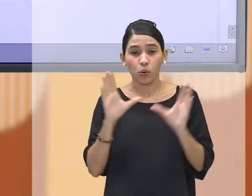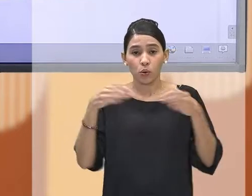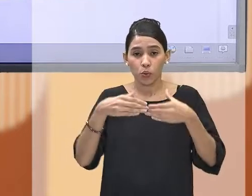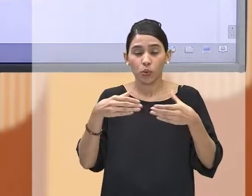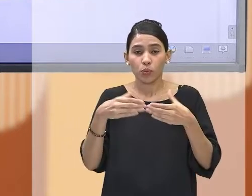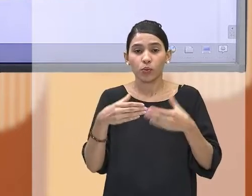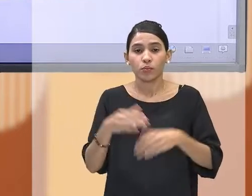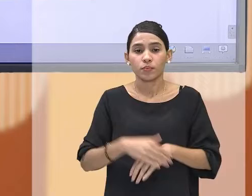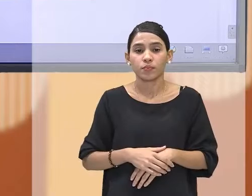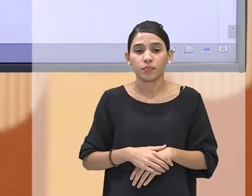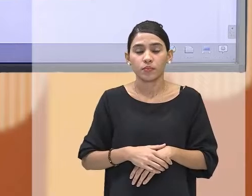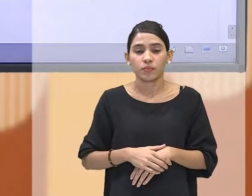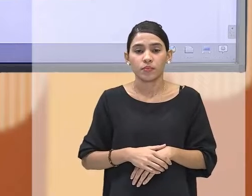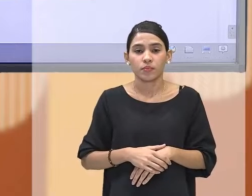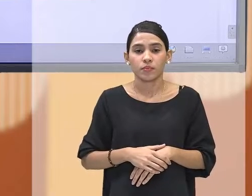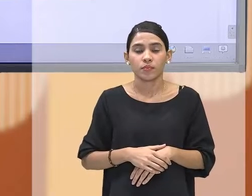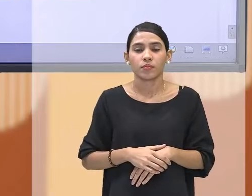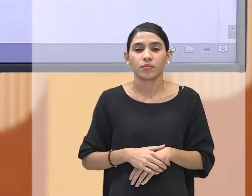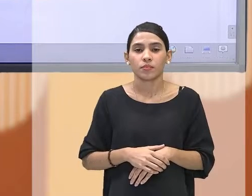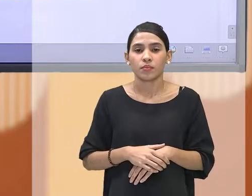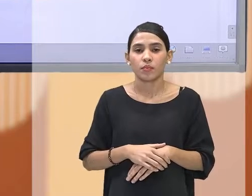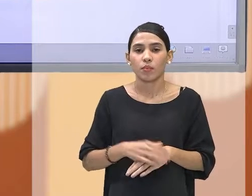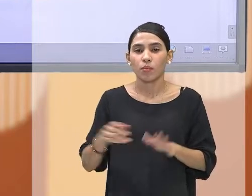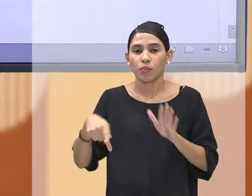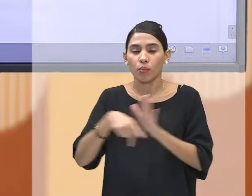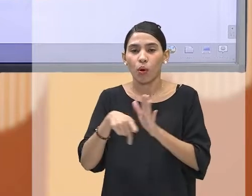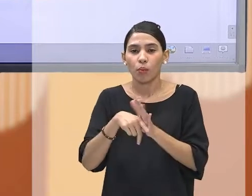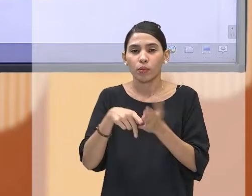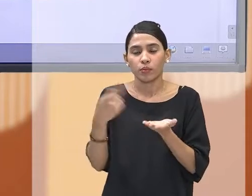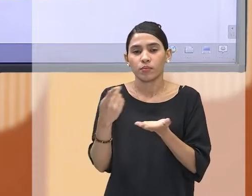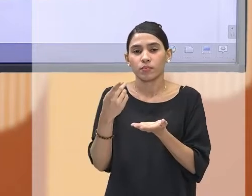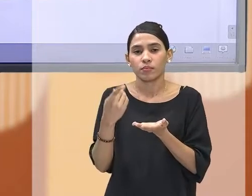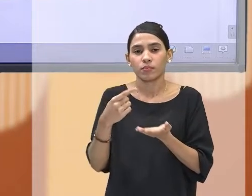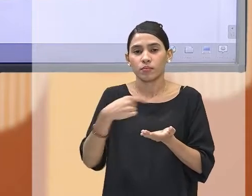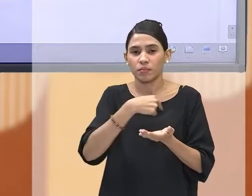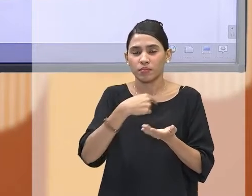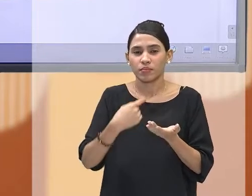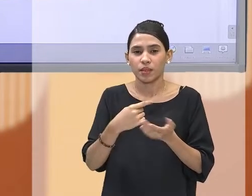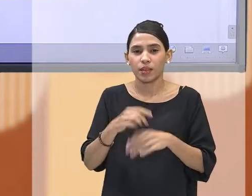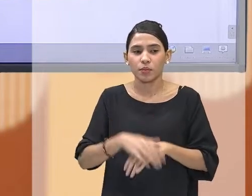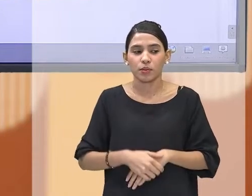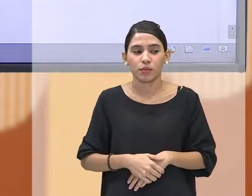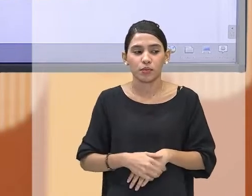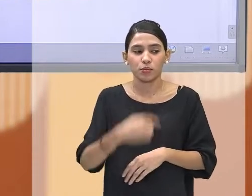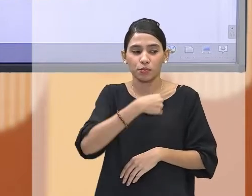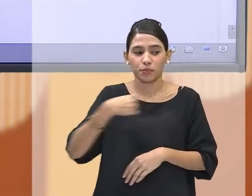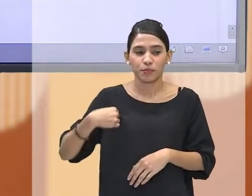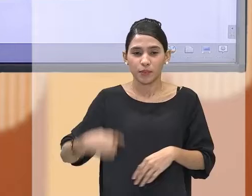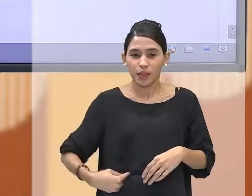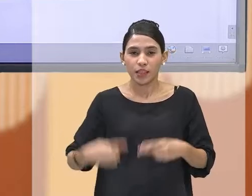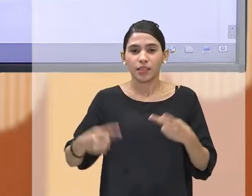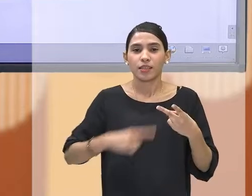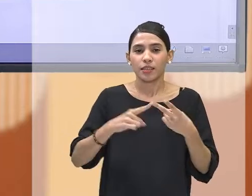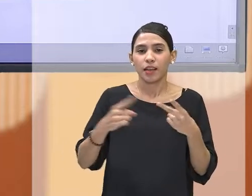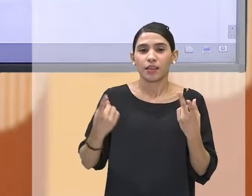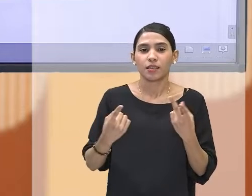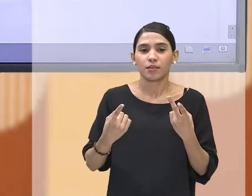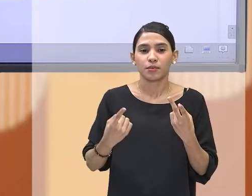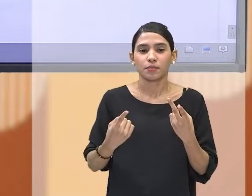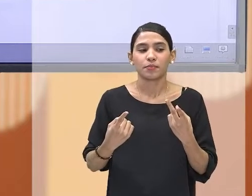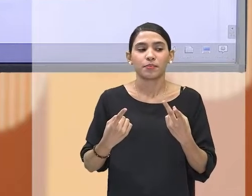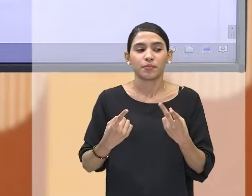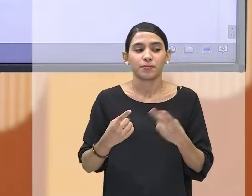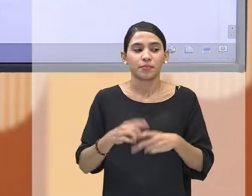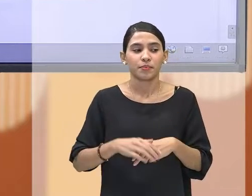são descendentes dos orientais, dos asiáticos, então, chineses, japoneses,